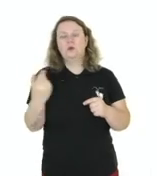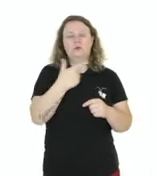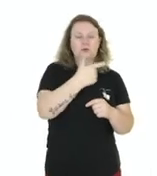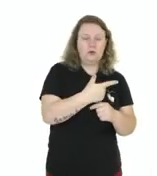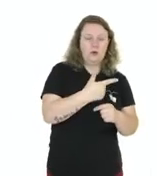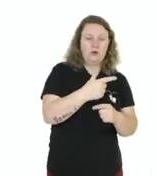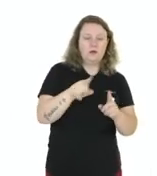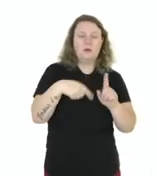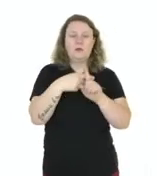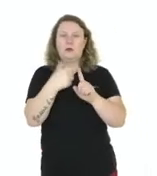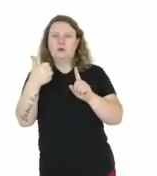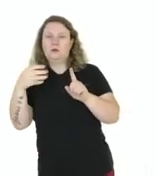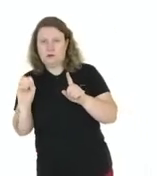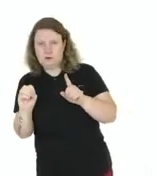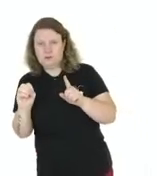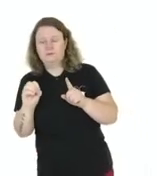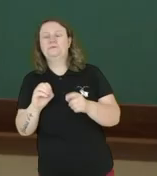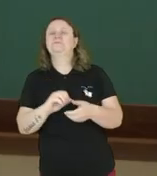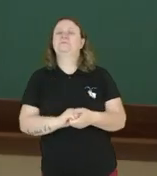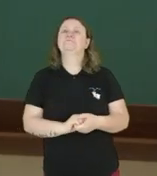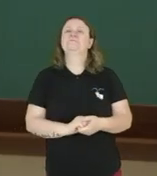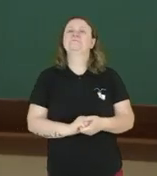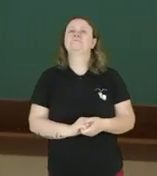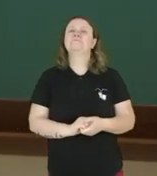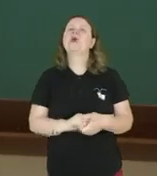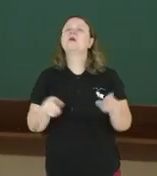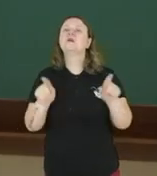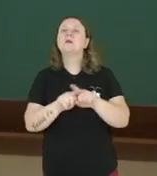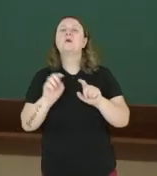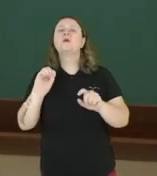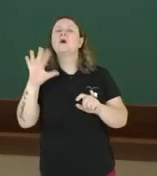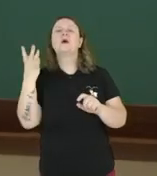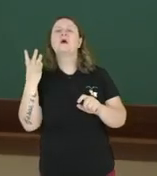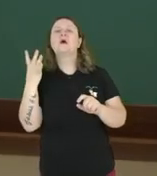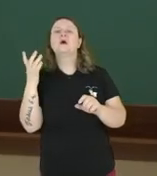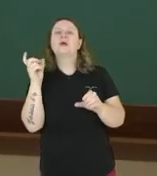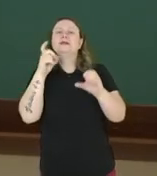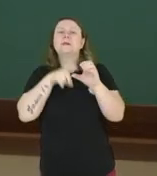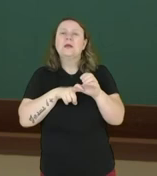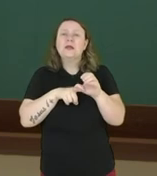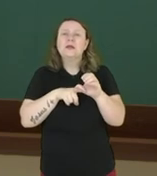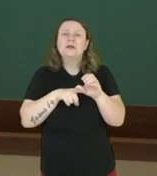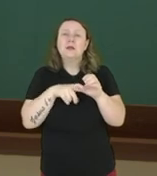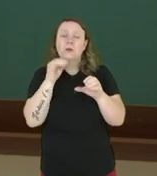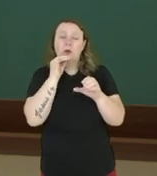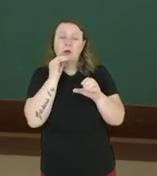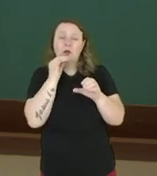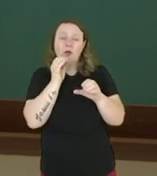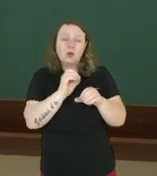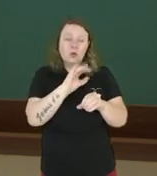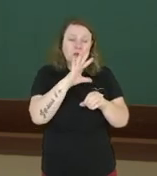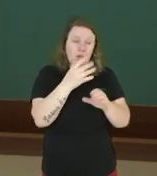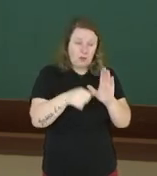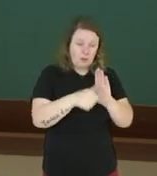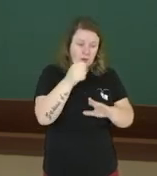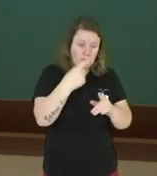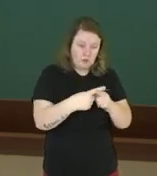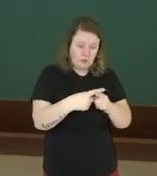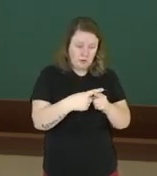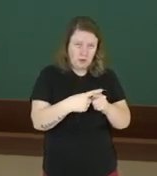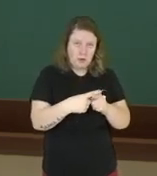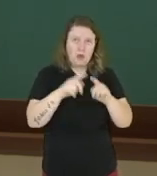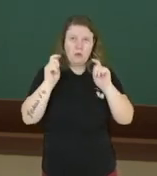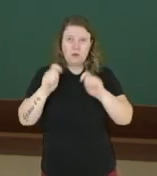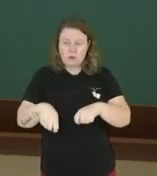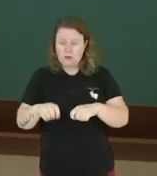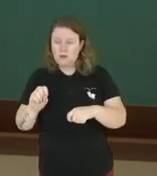10. Os eventos favoráveis são dependentes um do outro. Depende do que eu tirei na primeira nota para ser